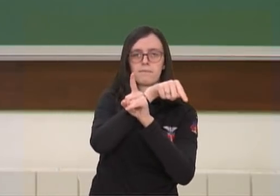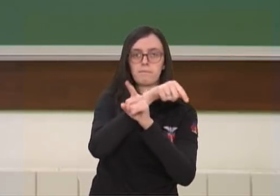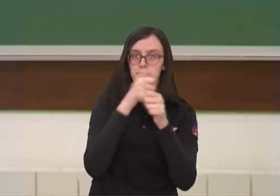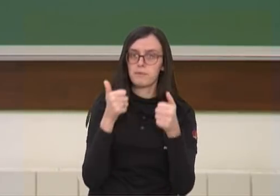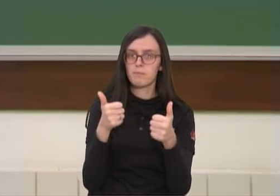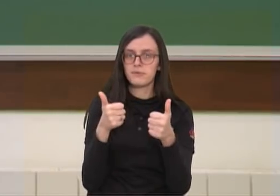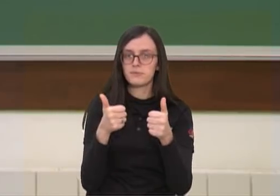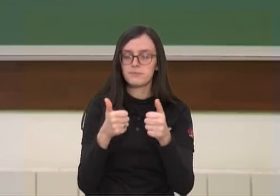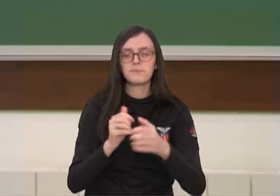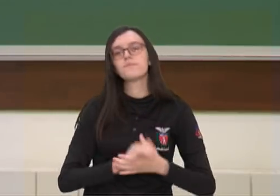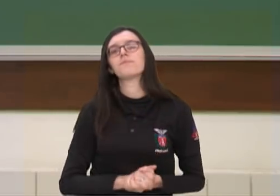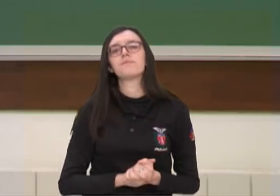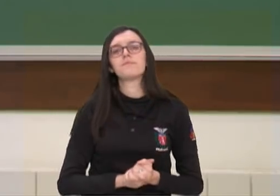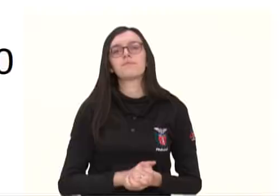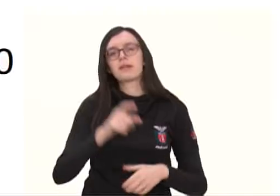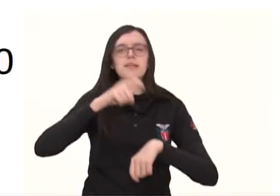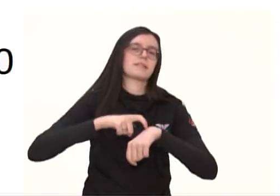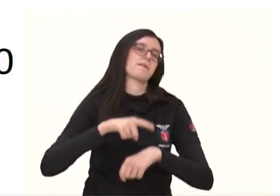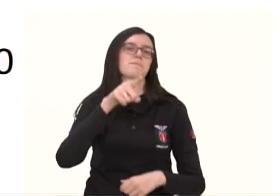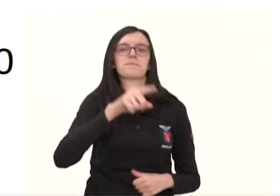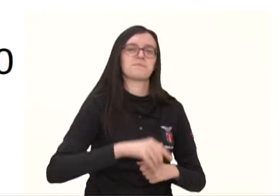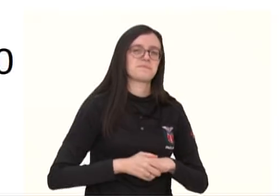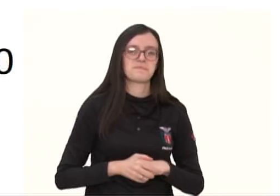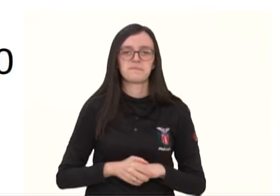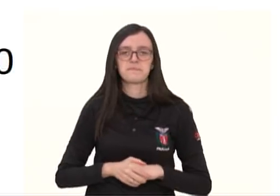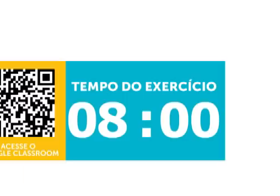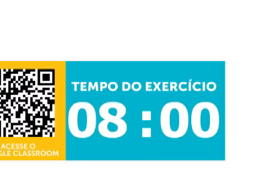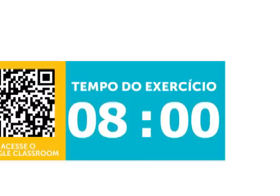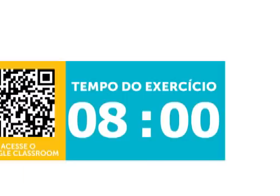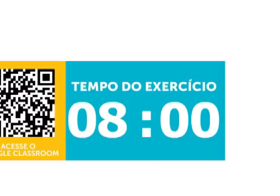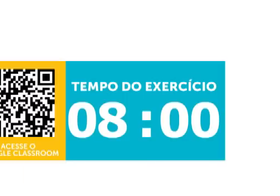fora. Combinado? Tempo para vocês.